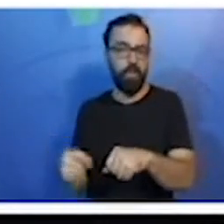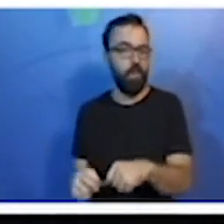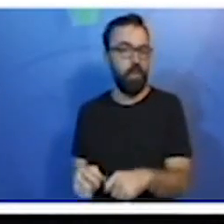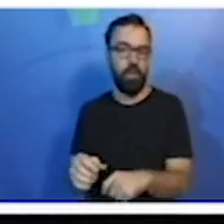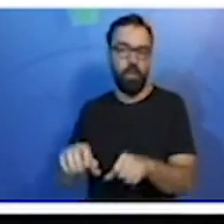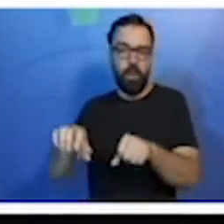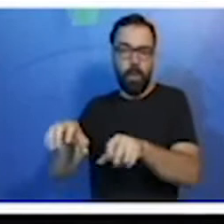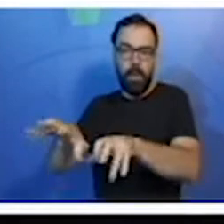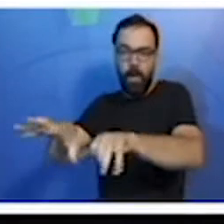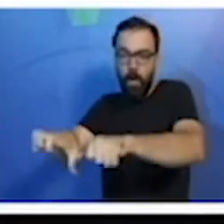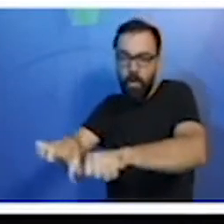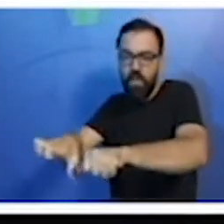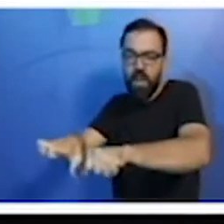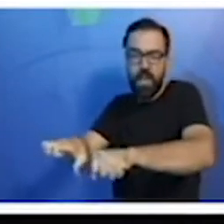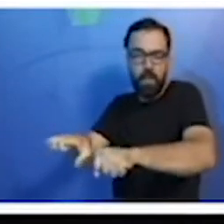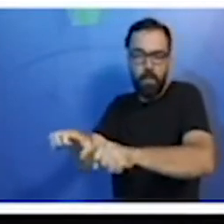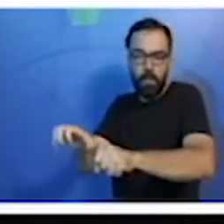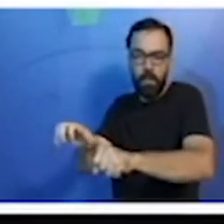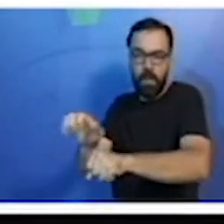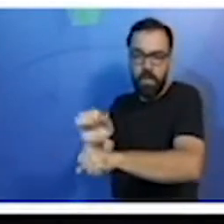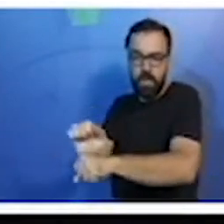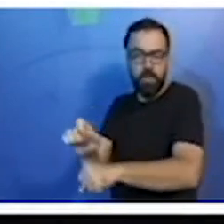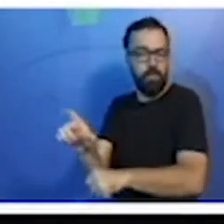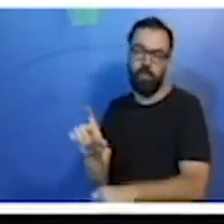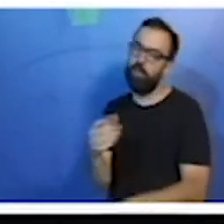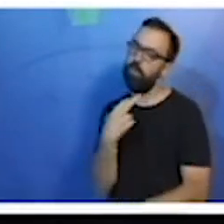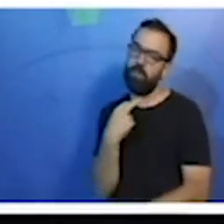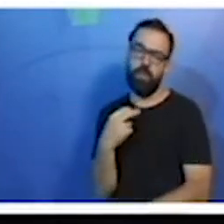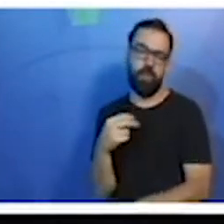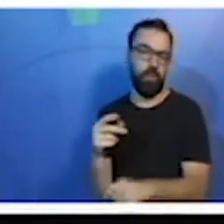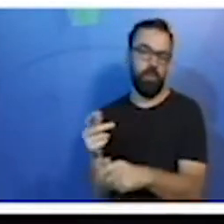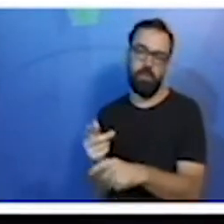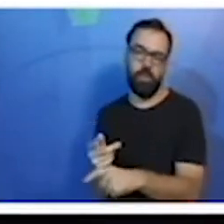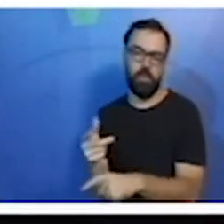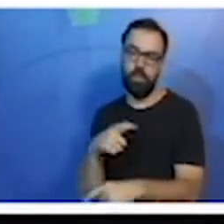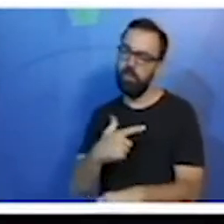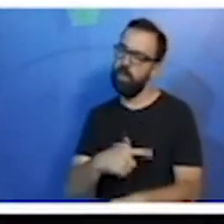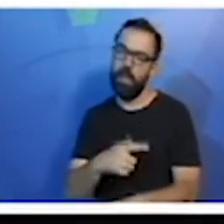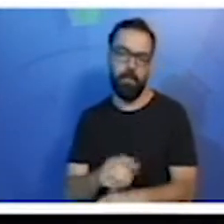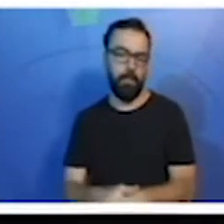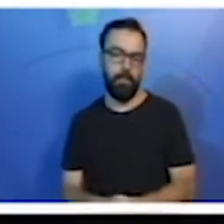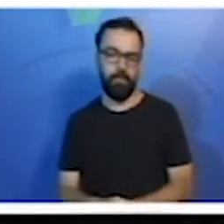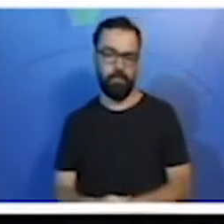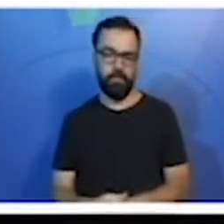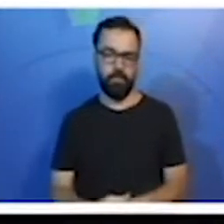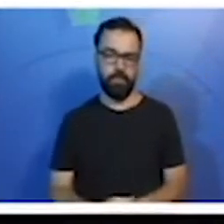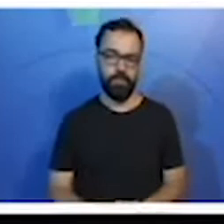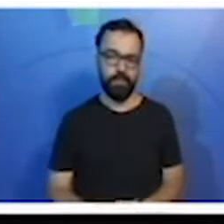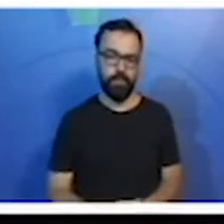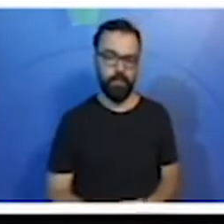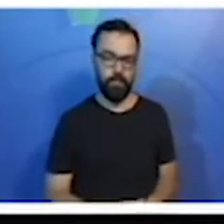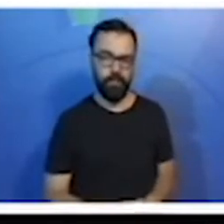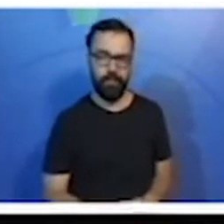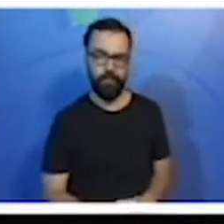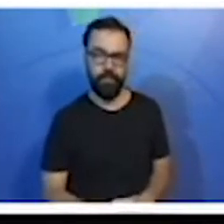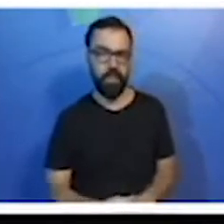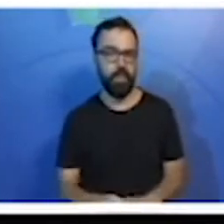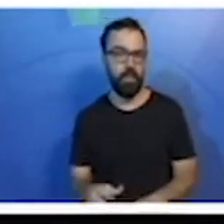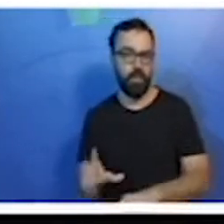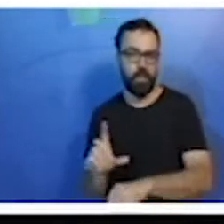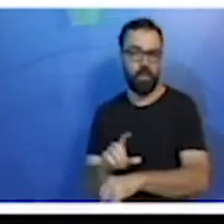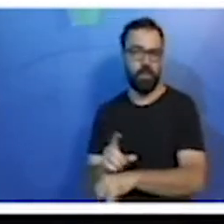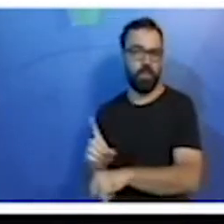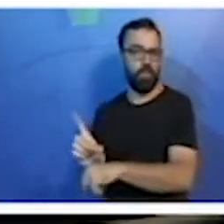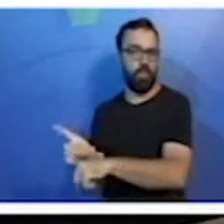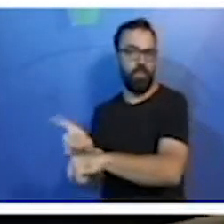elas não têm freios e os atletas pessoas diminuir a velocidade nos próprios pedais né Então as provas dessa modalidade elas são classificadas conforme a velocidade